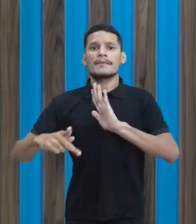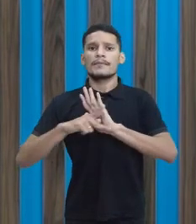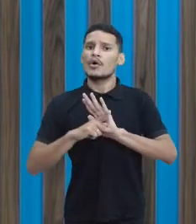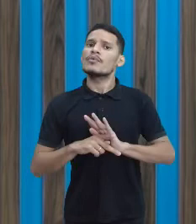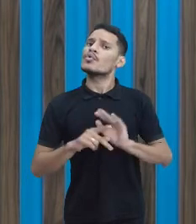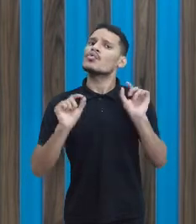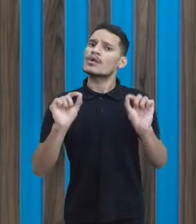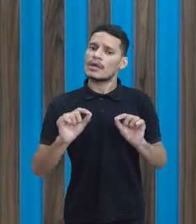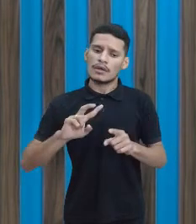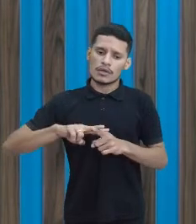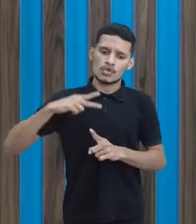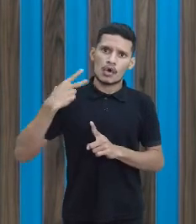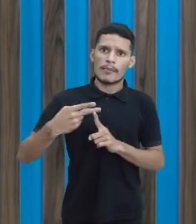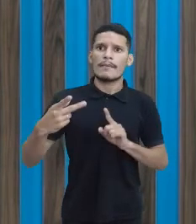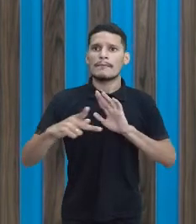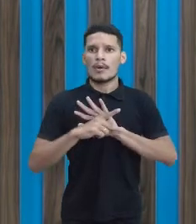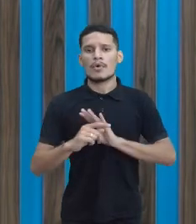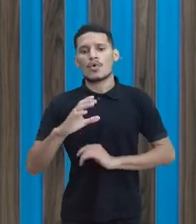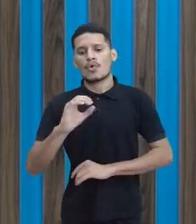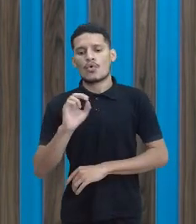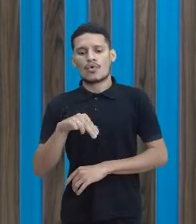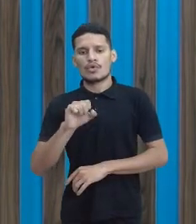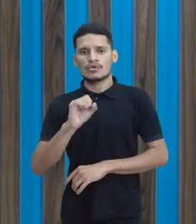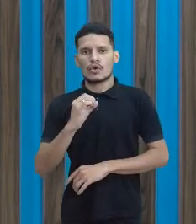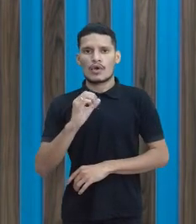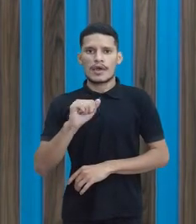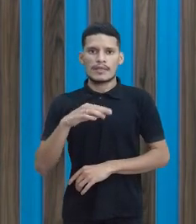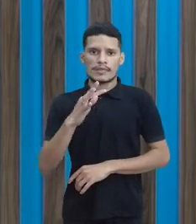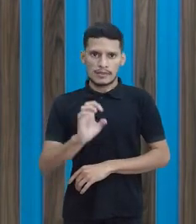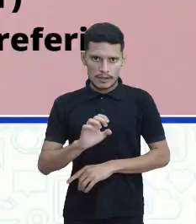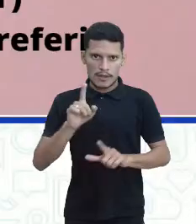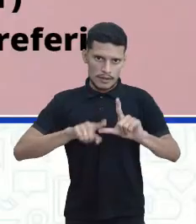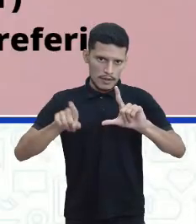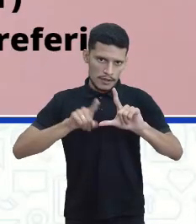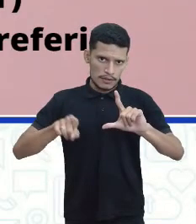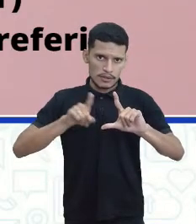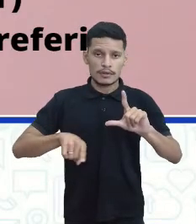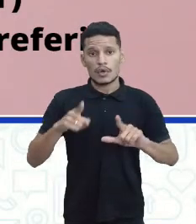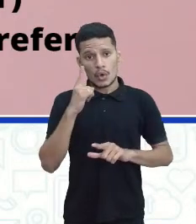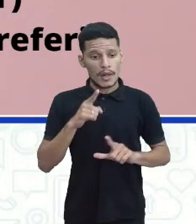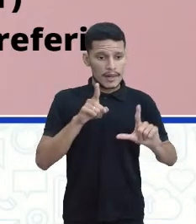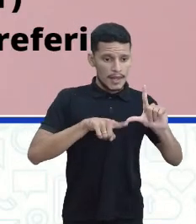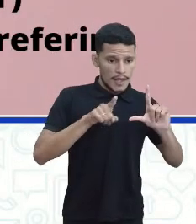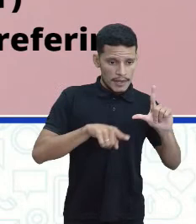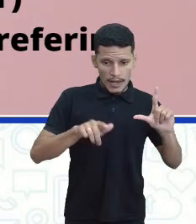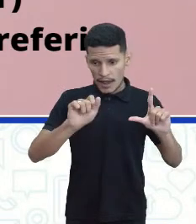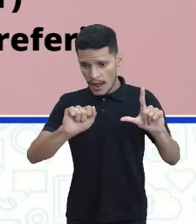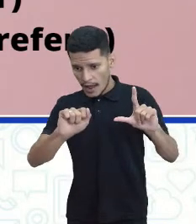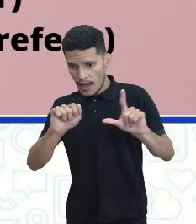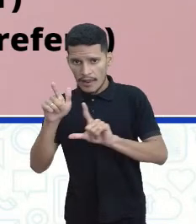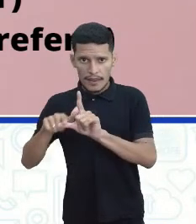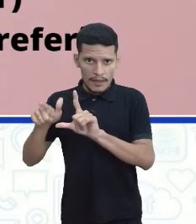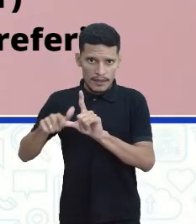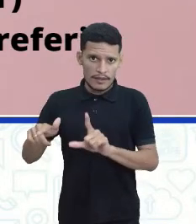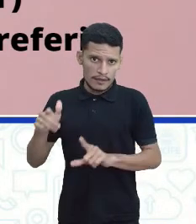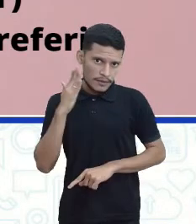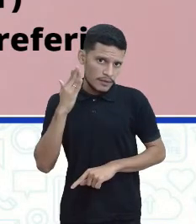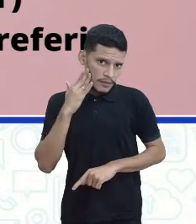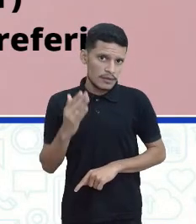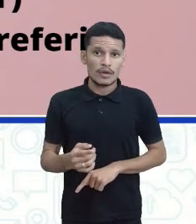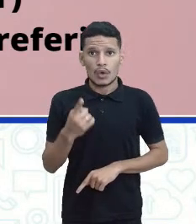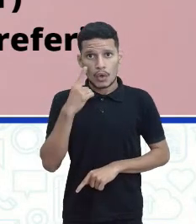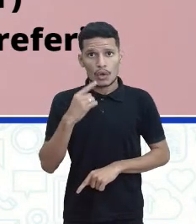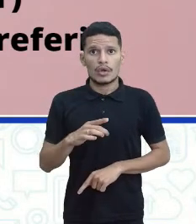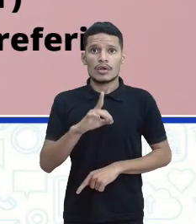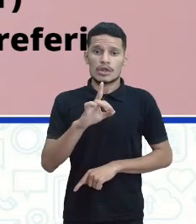gente dobrar a consoante, certo? Então veja, consoante, vogal, consoante. Perceba aqui, drop